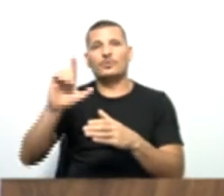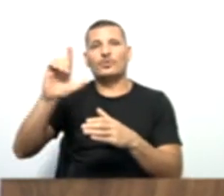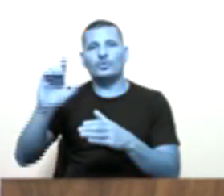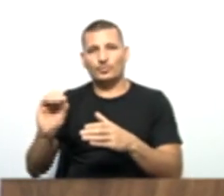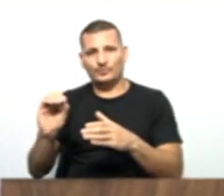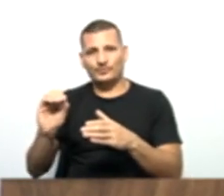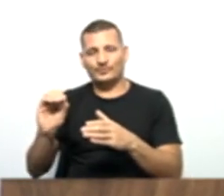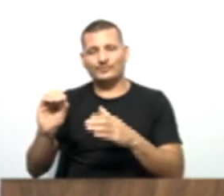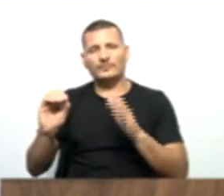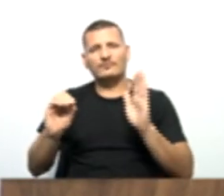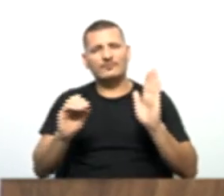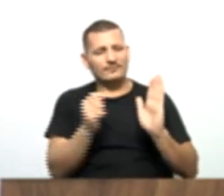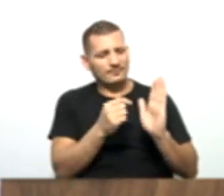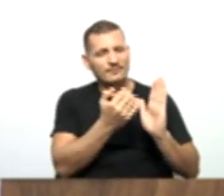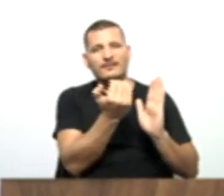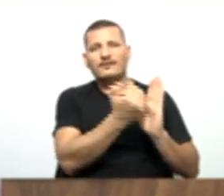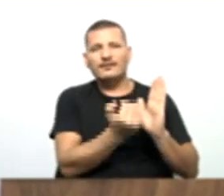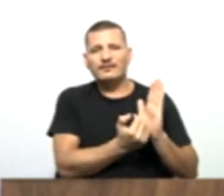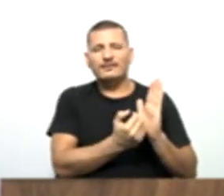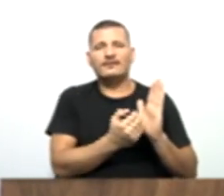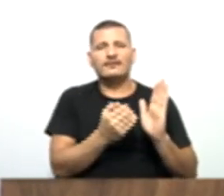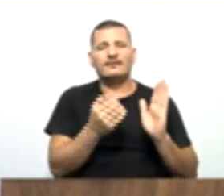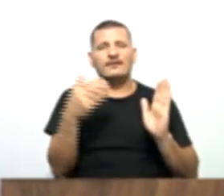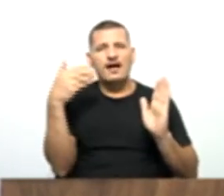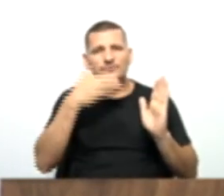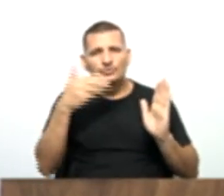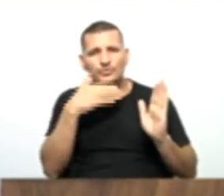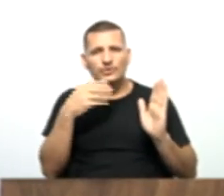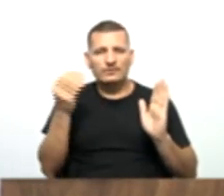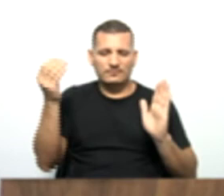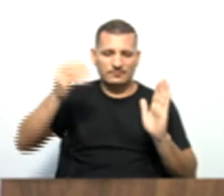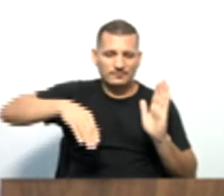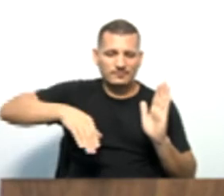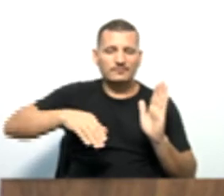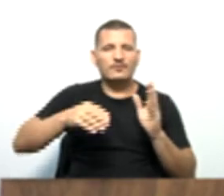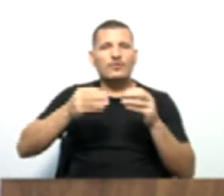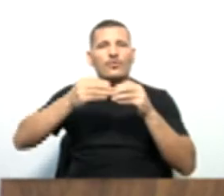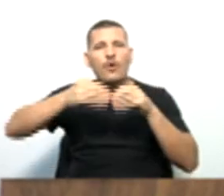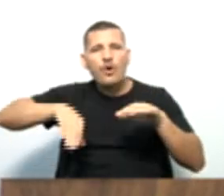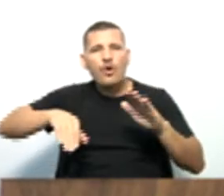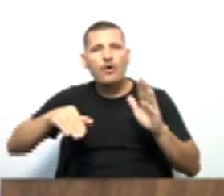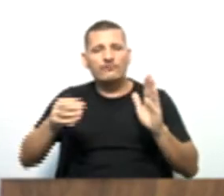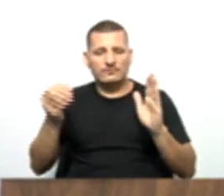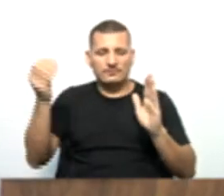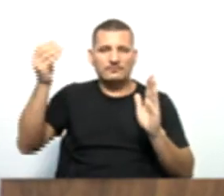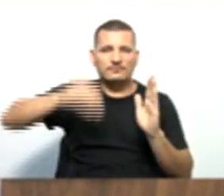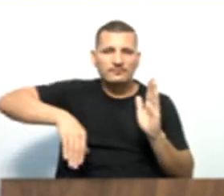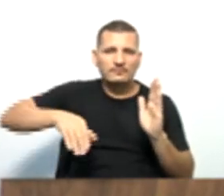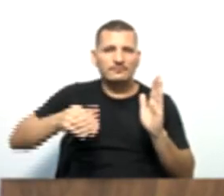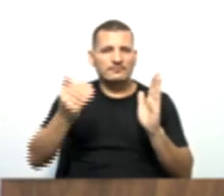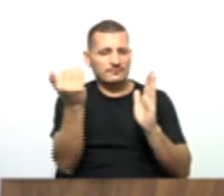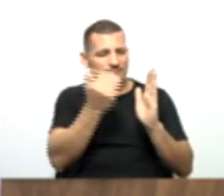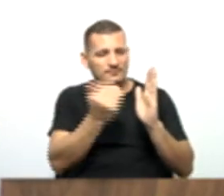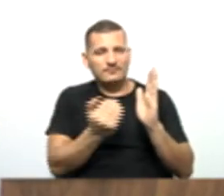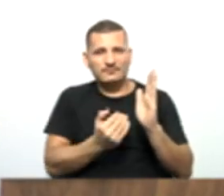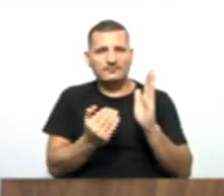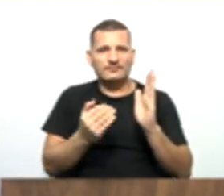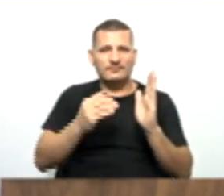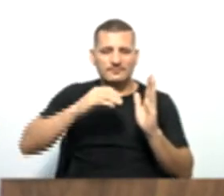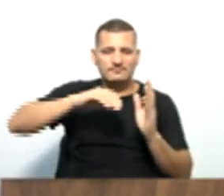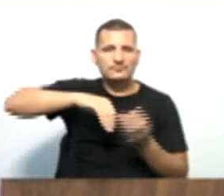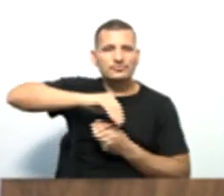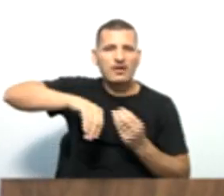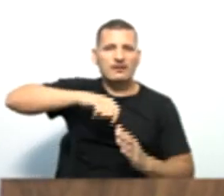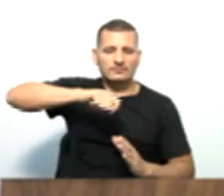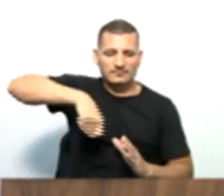onde determina a quantidade, o que vai, quais os ingredientes que serão adicionados, que serão misturados para se